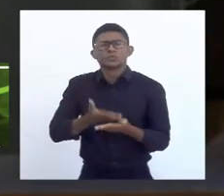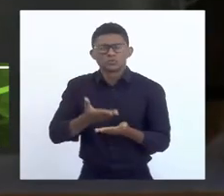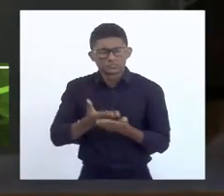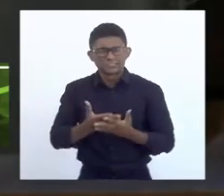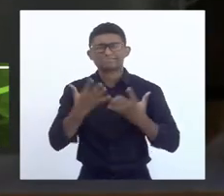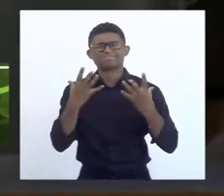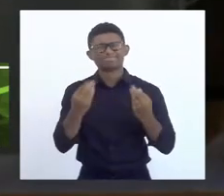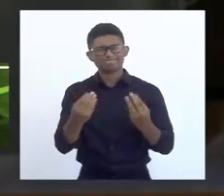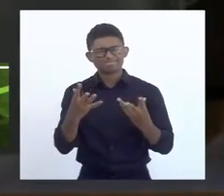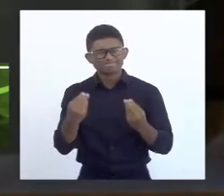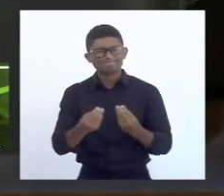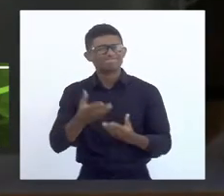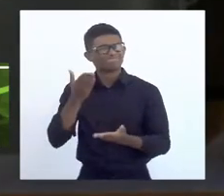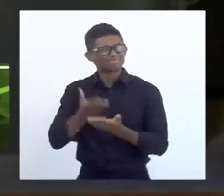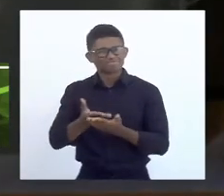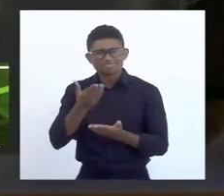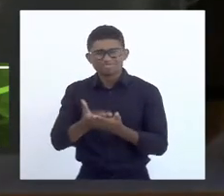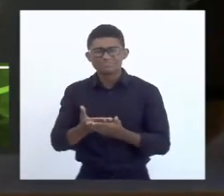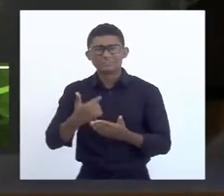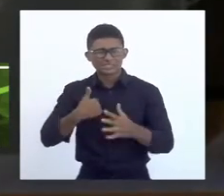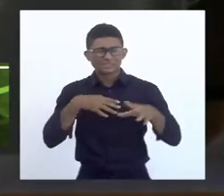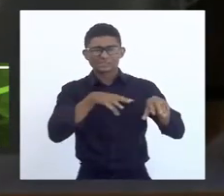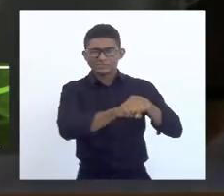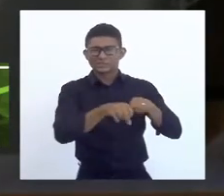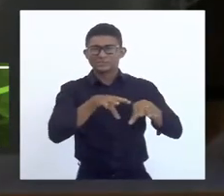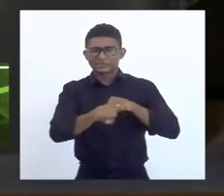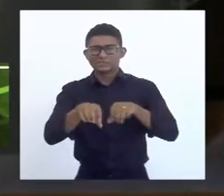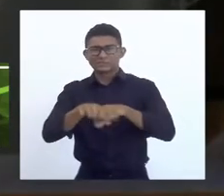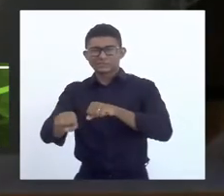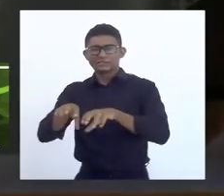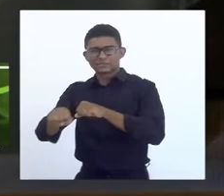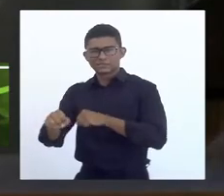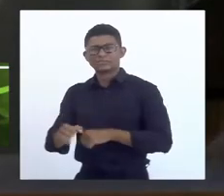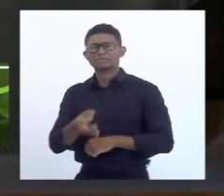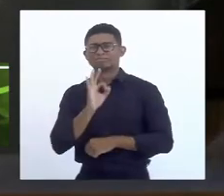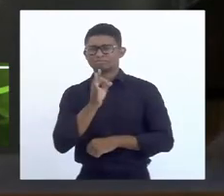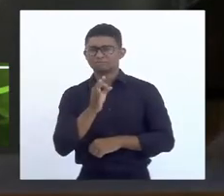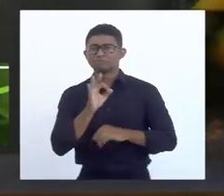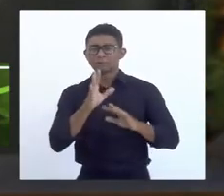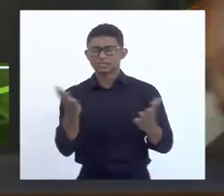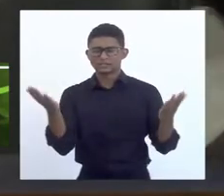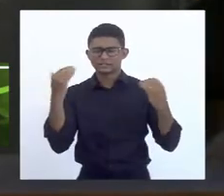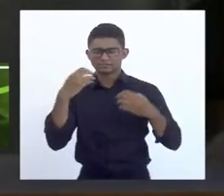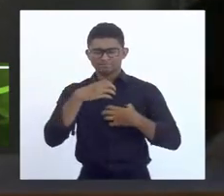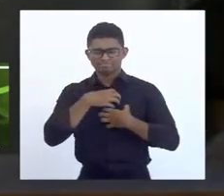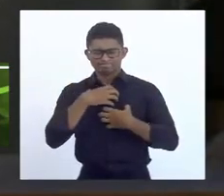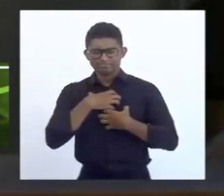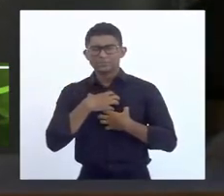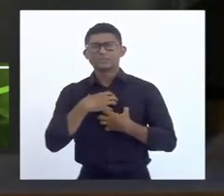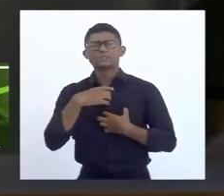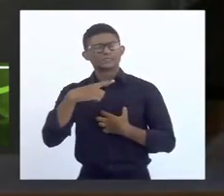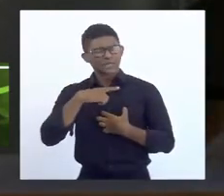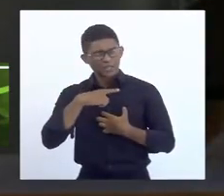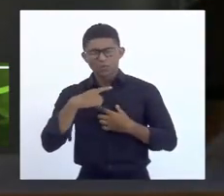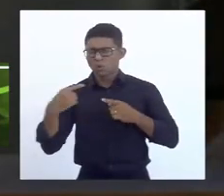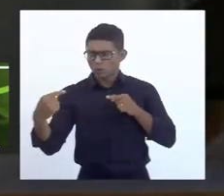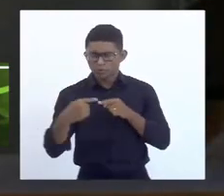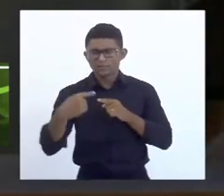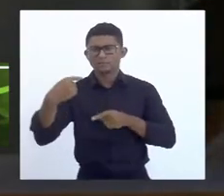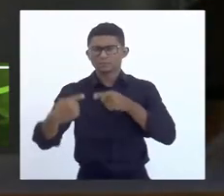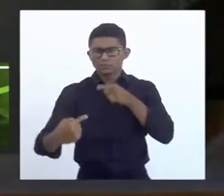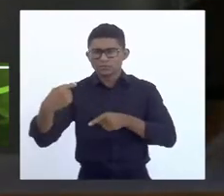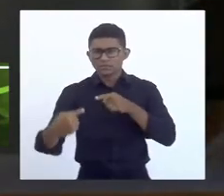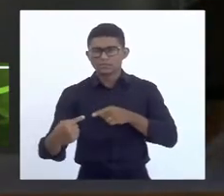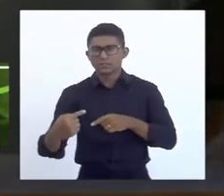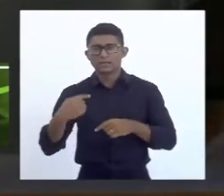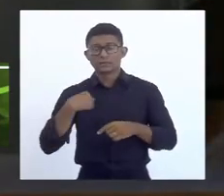me capacitei. Eu tenho um perfil extremamente técnico, mas eu tenho uma alma política. E eu fiz uma escola